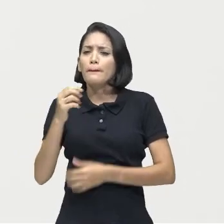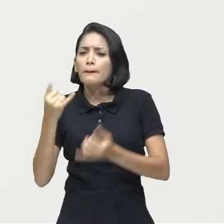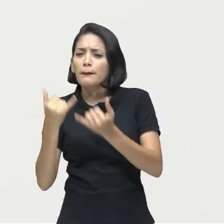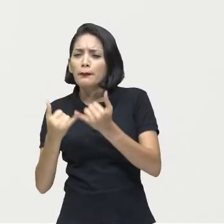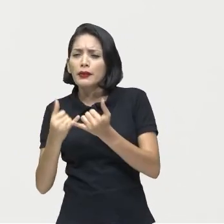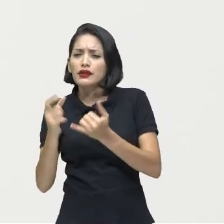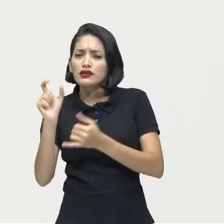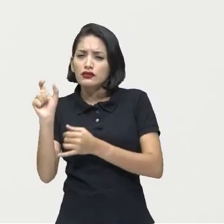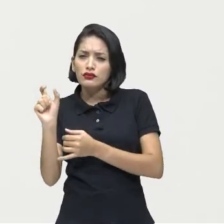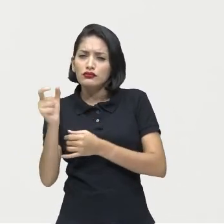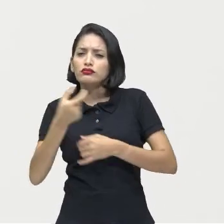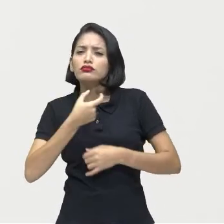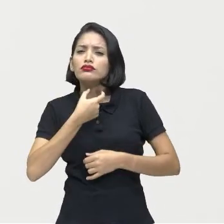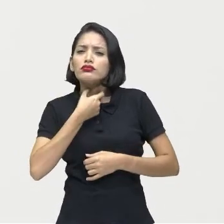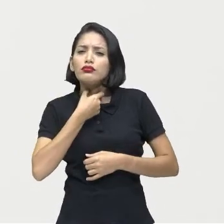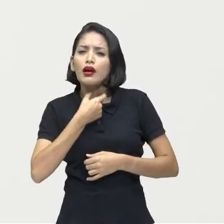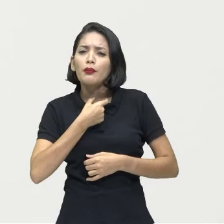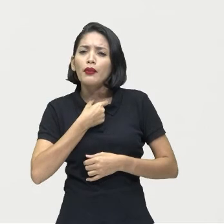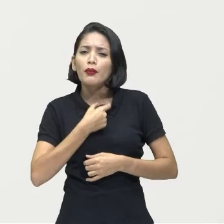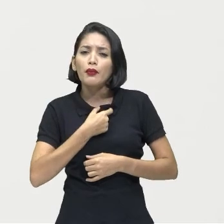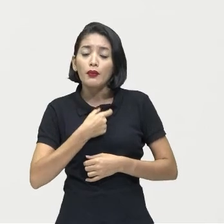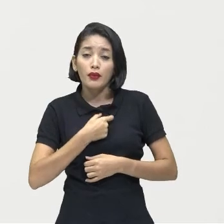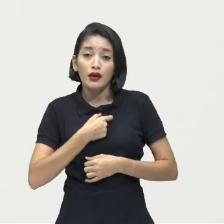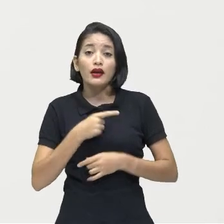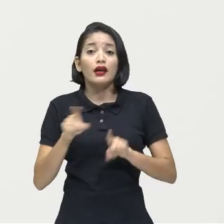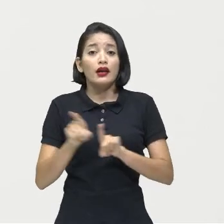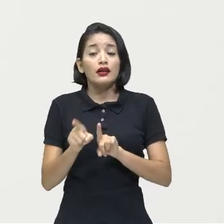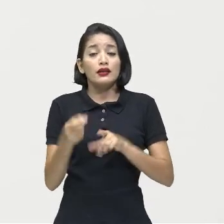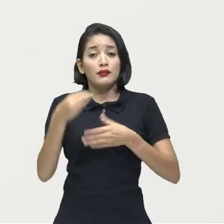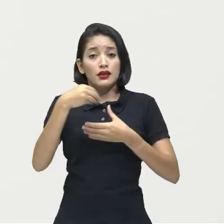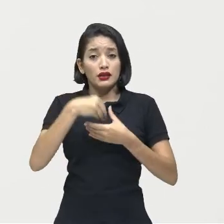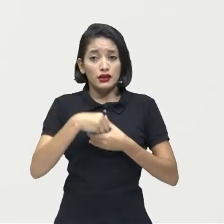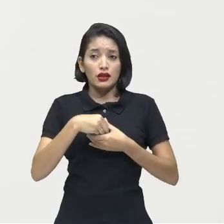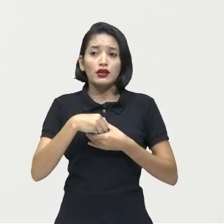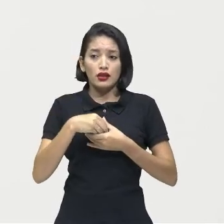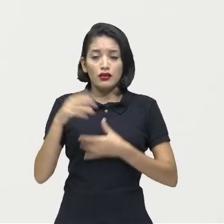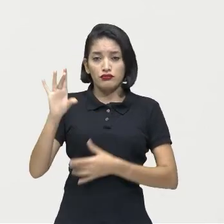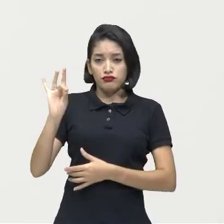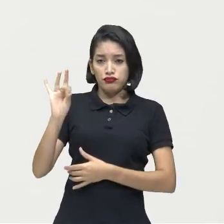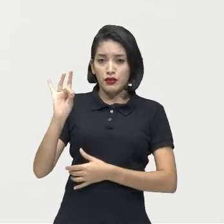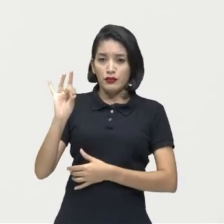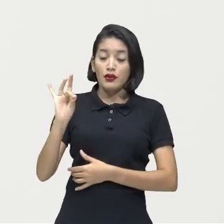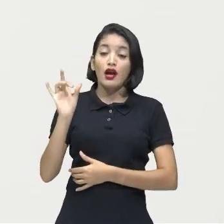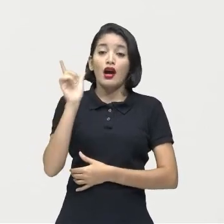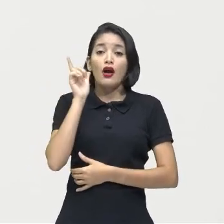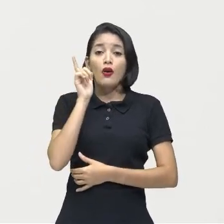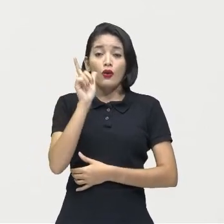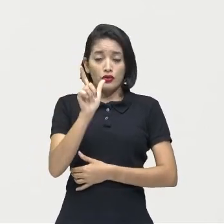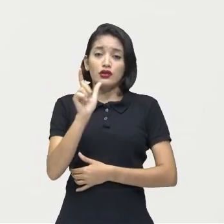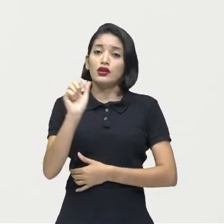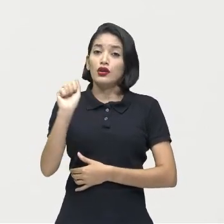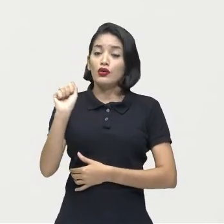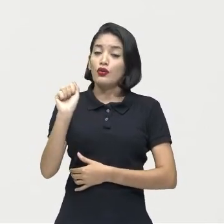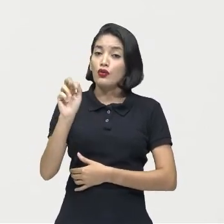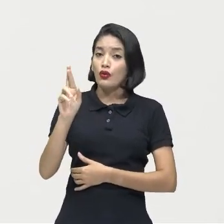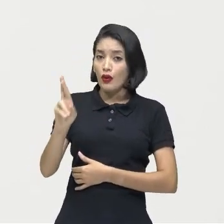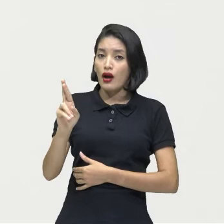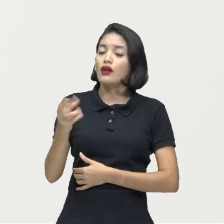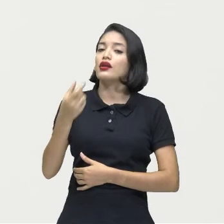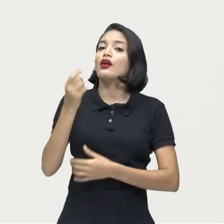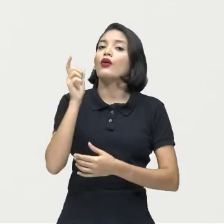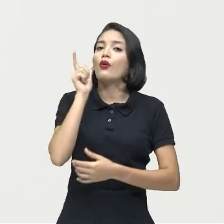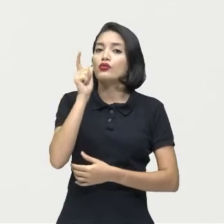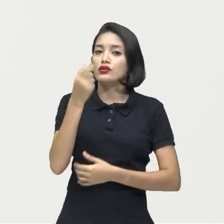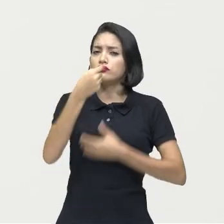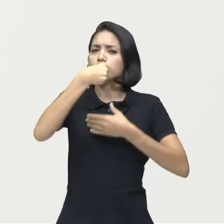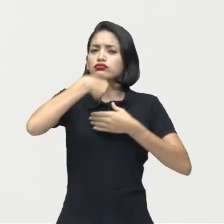Na traqueia existem também a presença de muco, onde ela ajuda ali a umidificar o ar até chegar nos